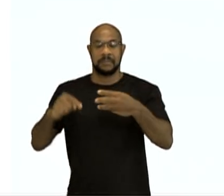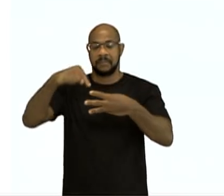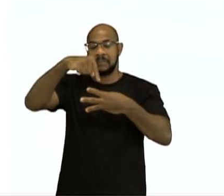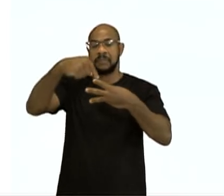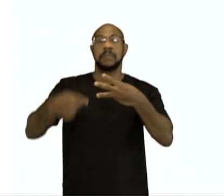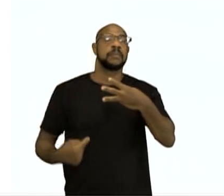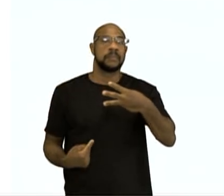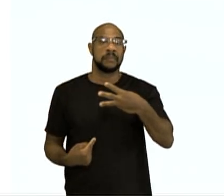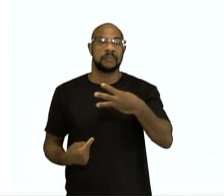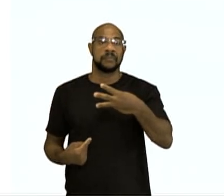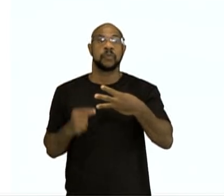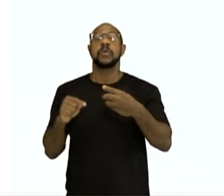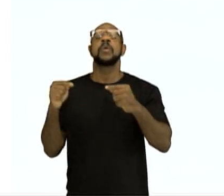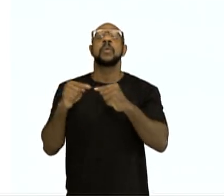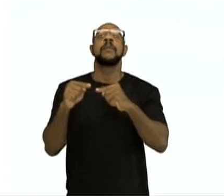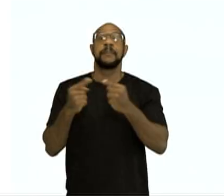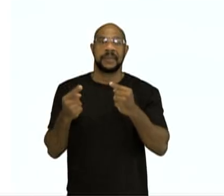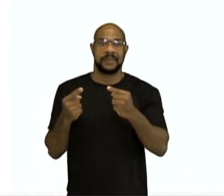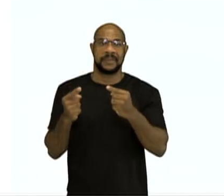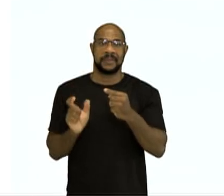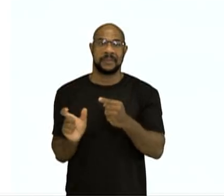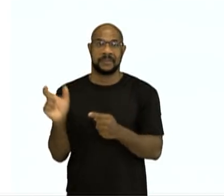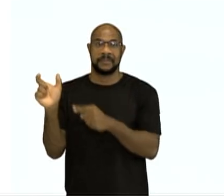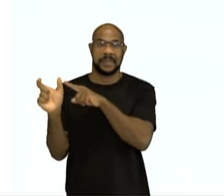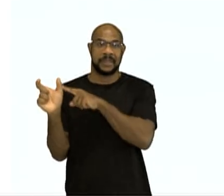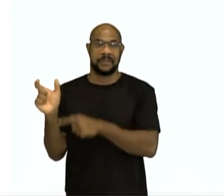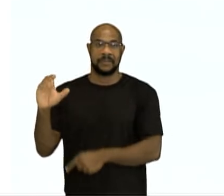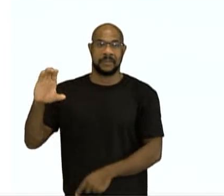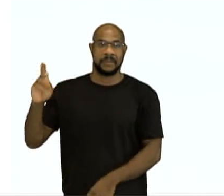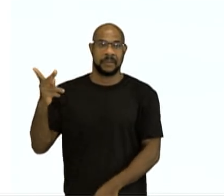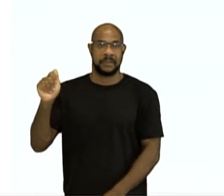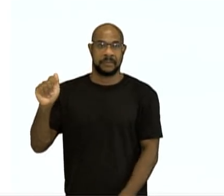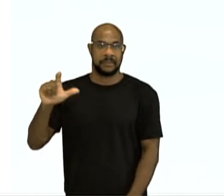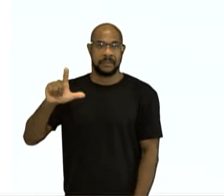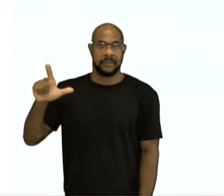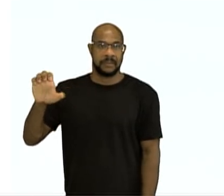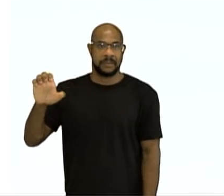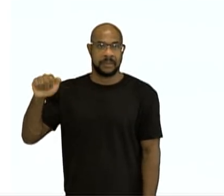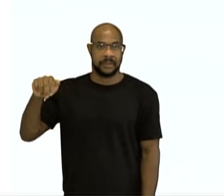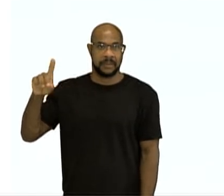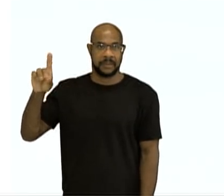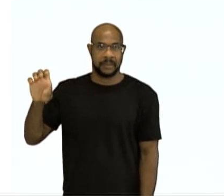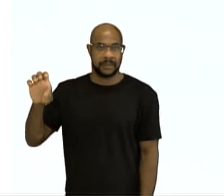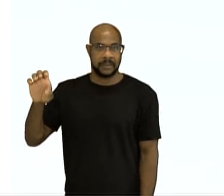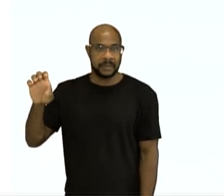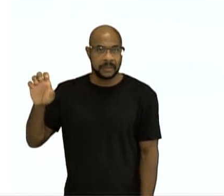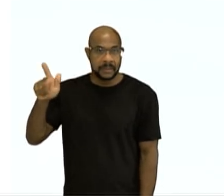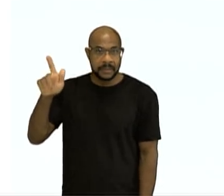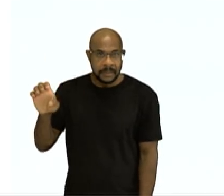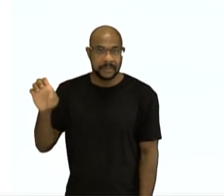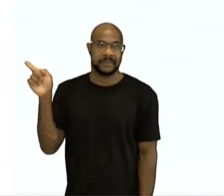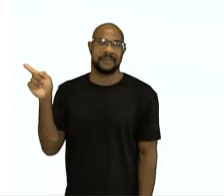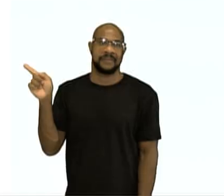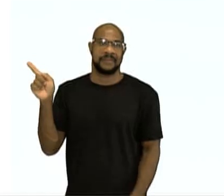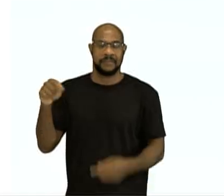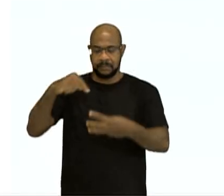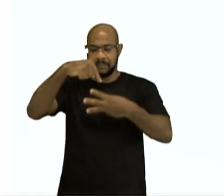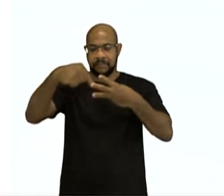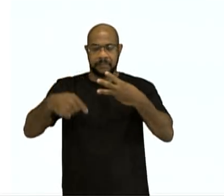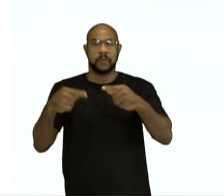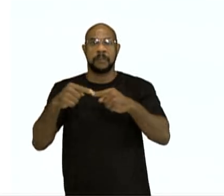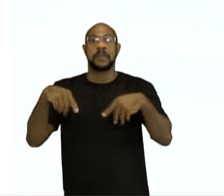desafiar? Cuidado, presta atenção. Será que é substantivo ou será que é verbo? Então, responde aí no seu caderno. Vamos